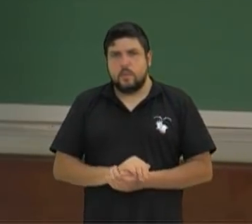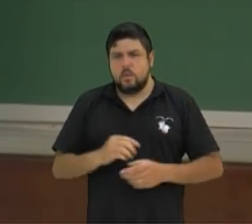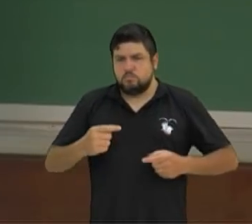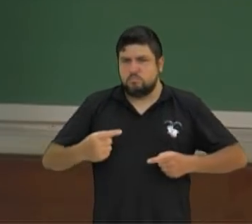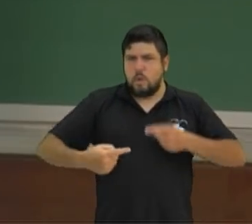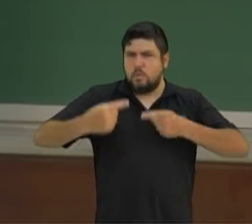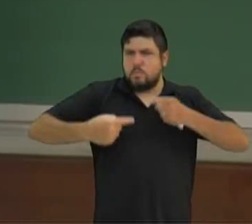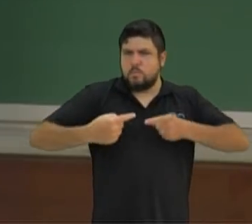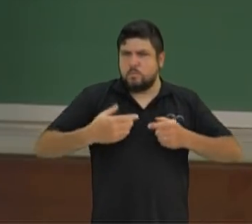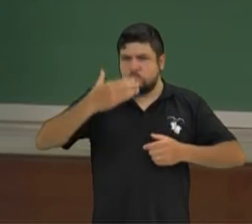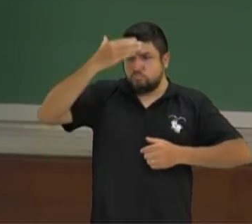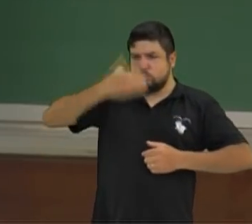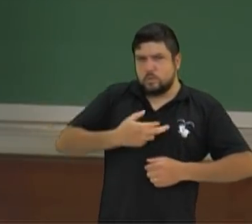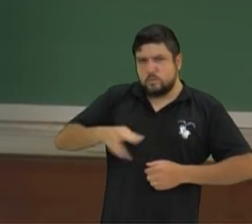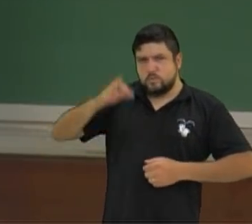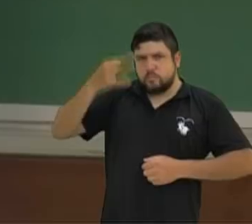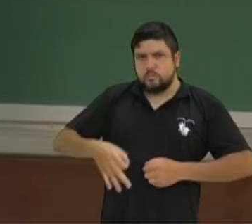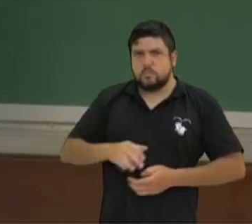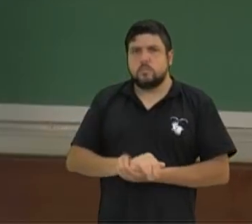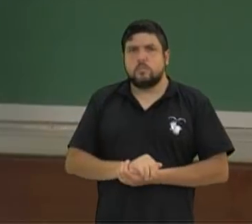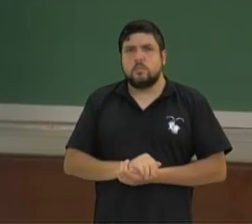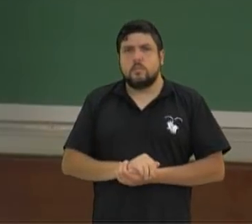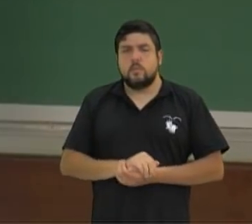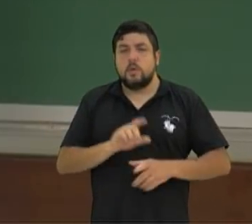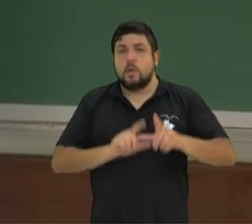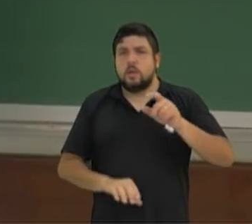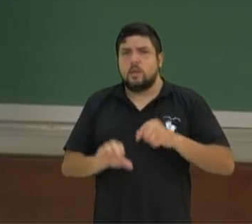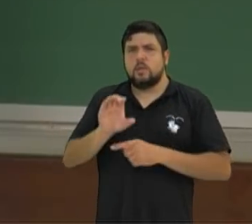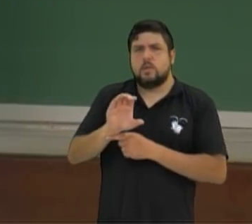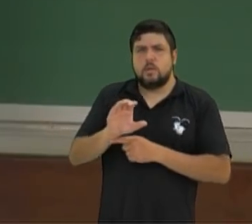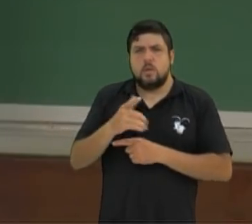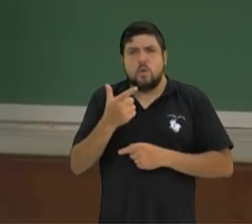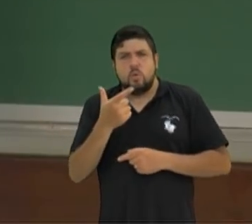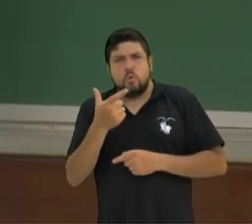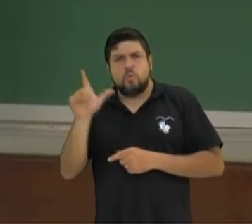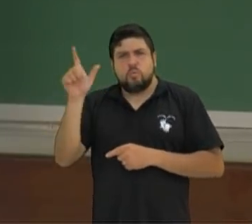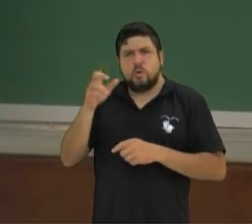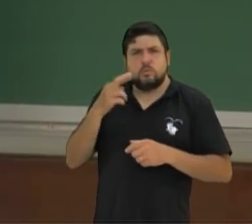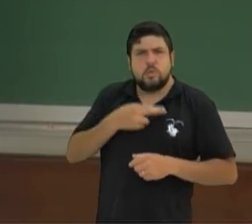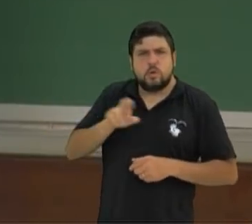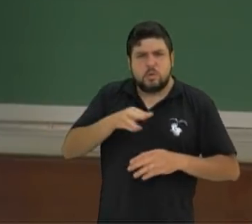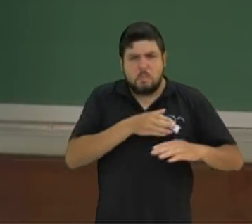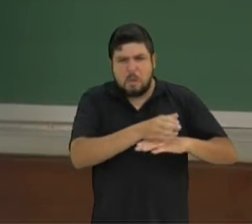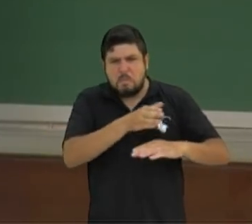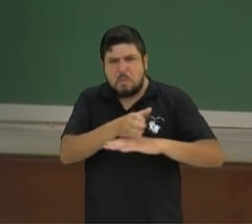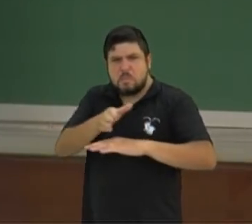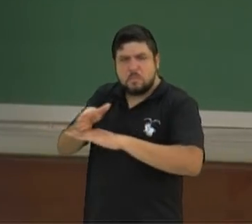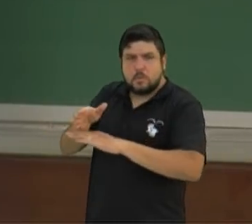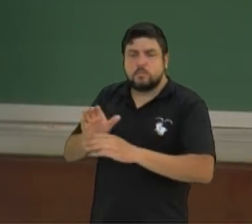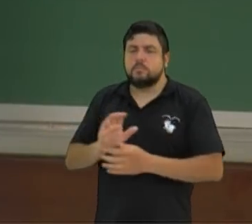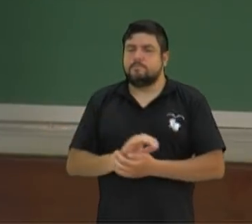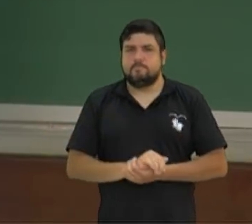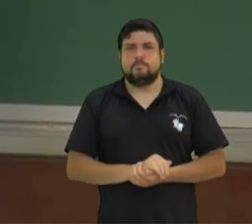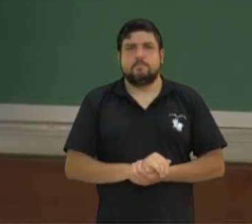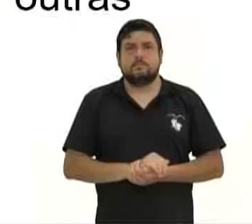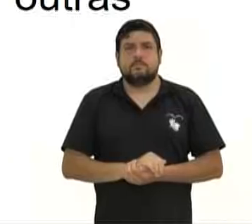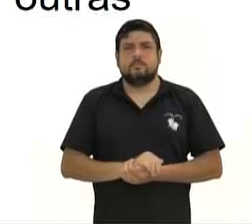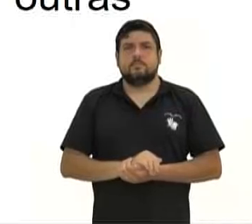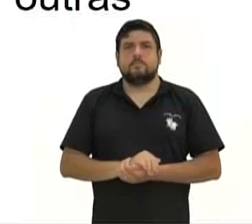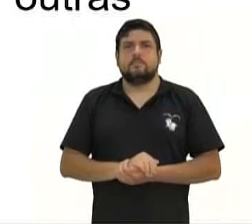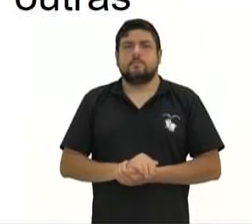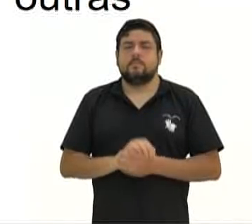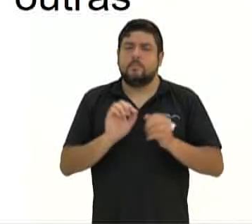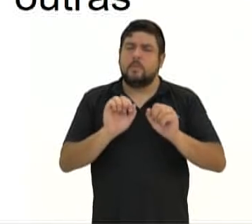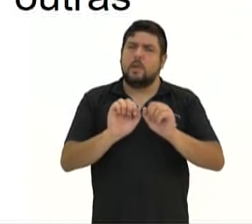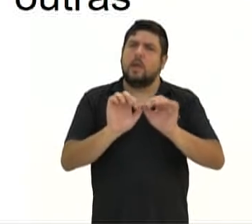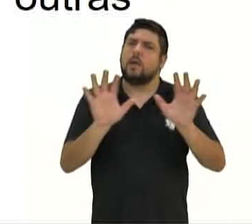sua religião está certa, e letra C, a invasão dos lugares sagrados de outras religiões. Qual será a resposta correta? Vamos descobrir.